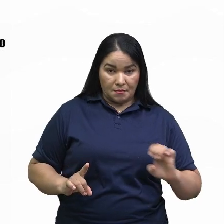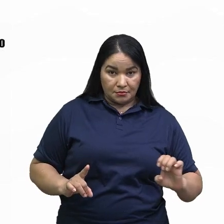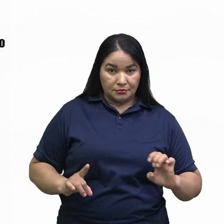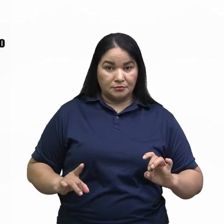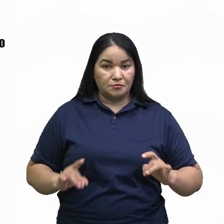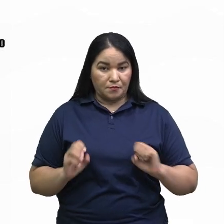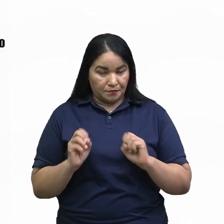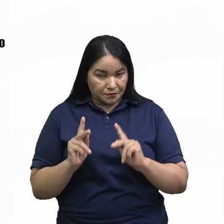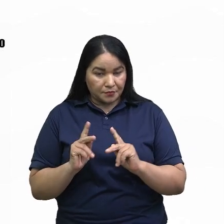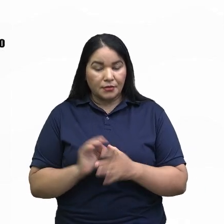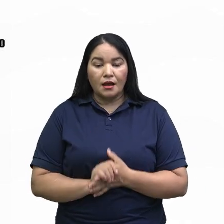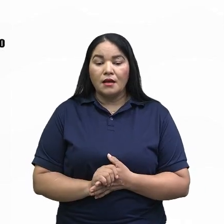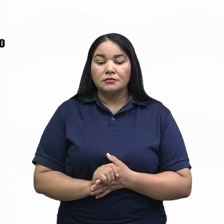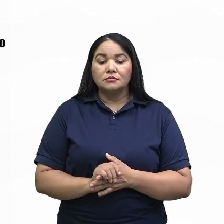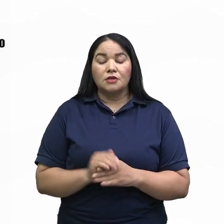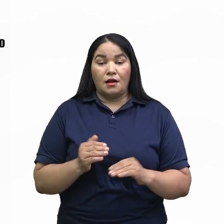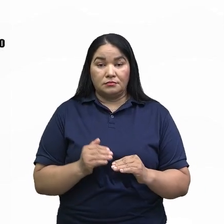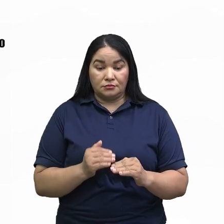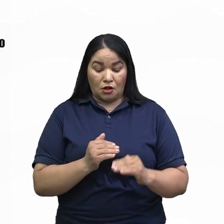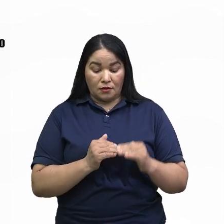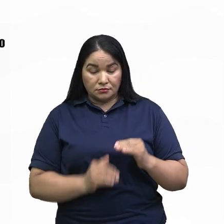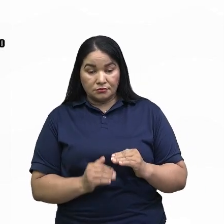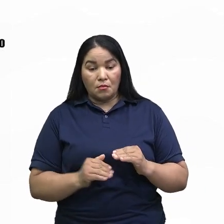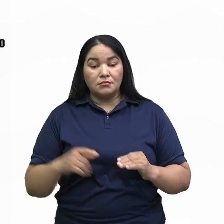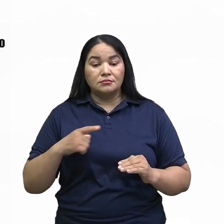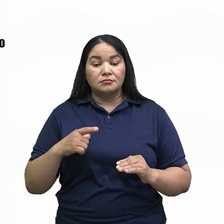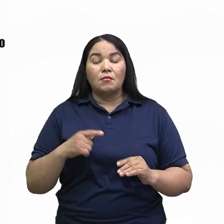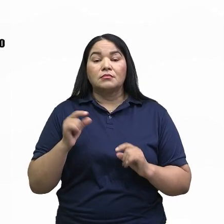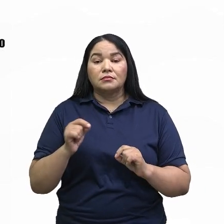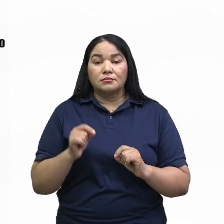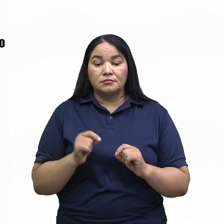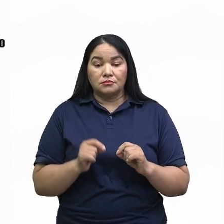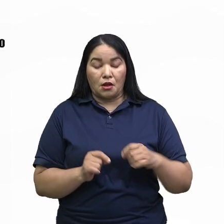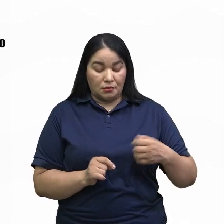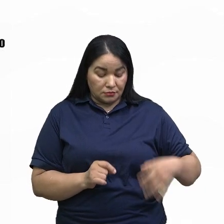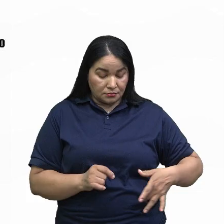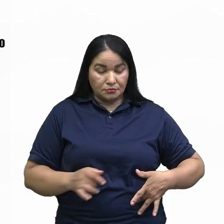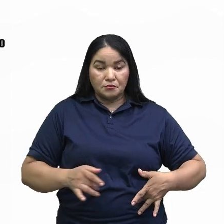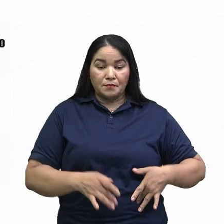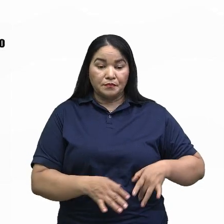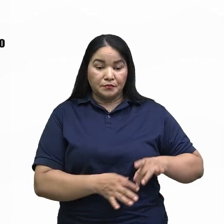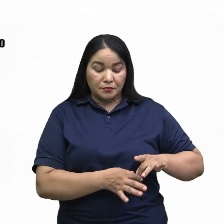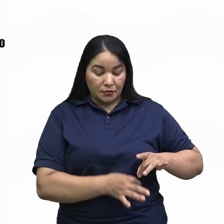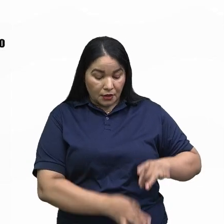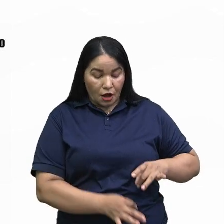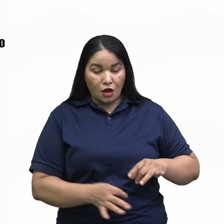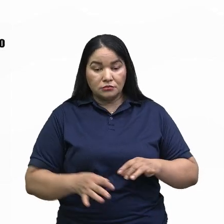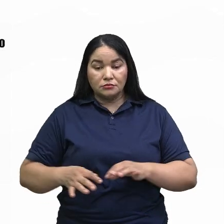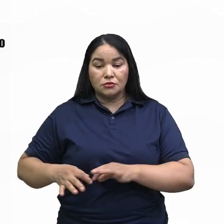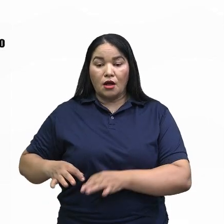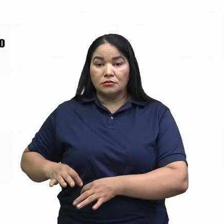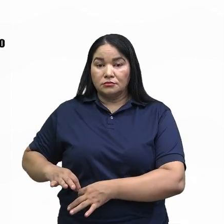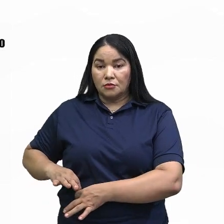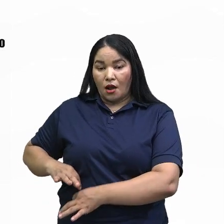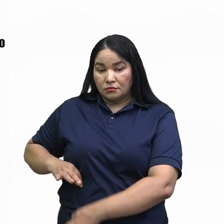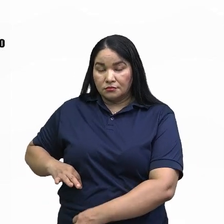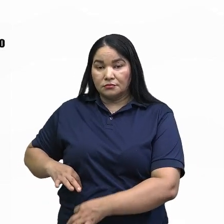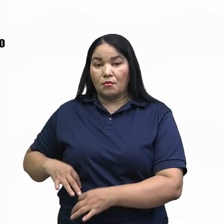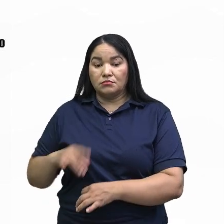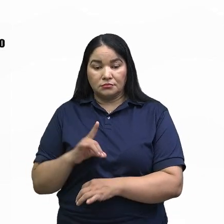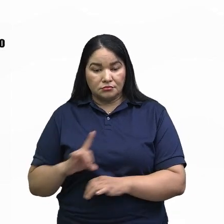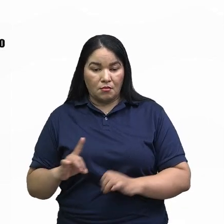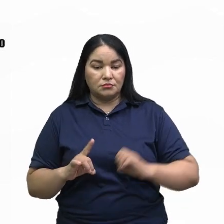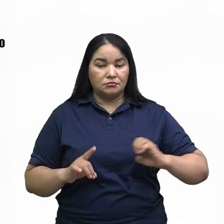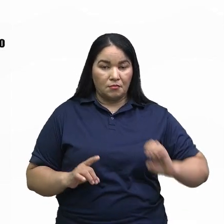Logo abaixo, observem que tem uma estrutura chamada de uréter. Uréter direito, uréter esquerdo.